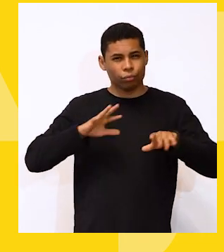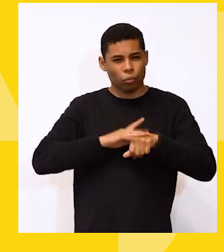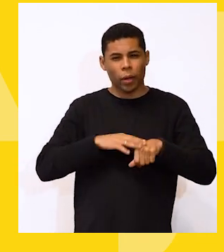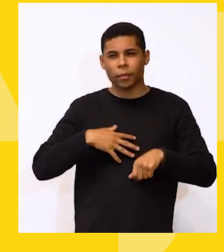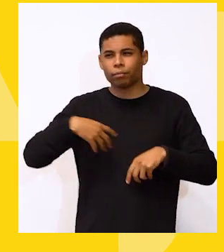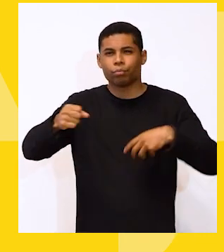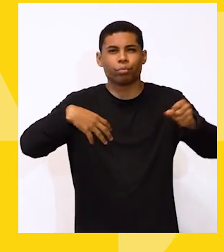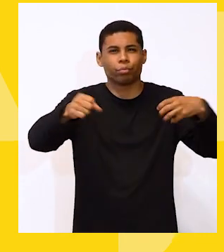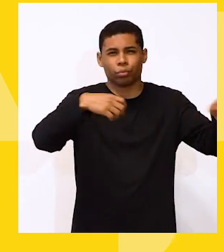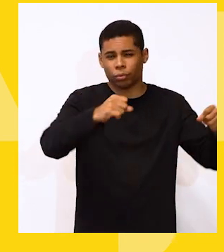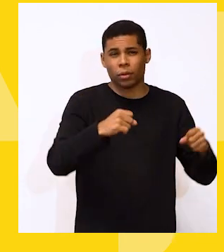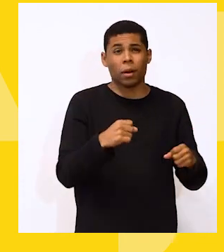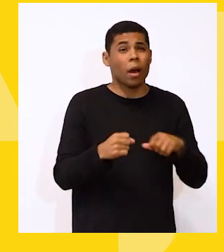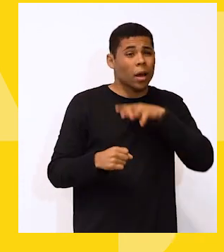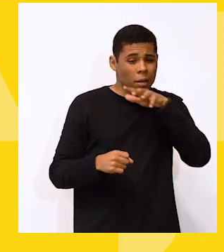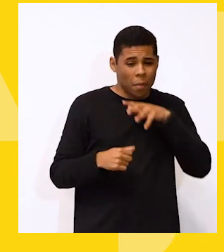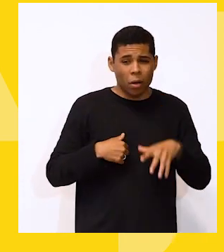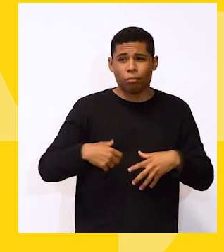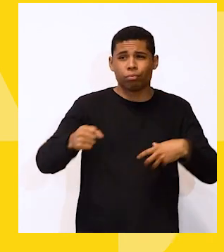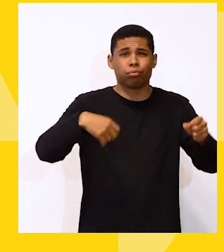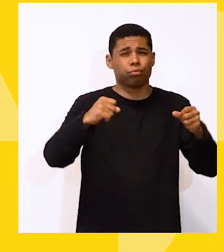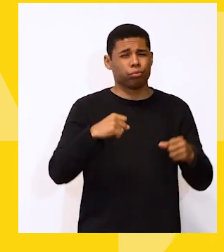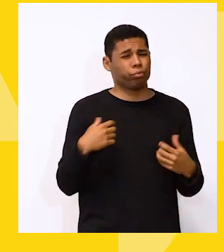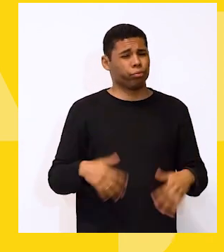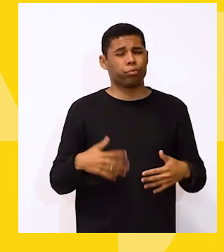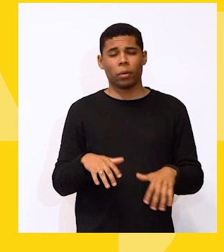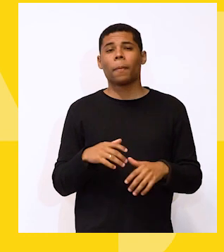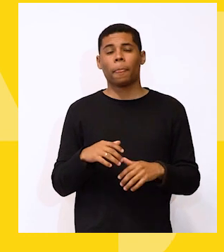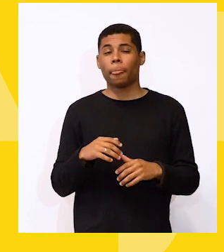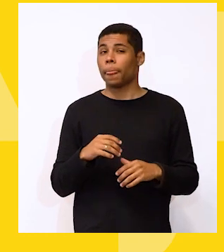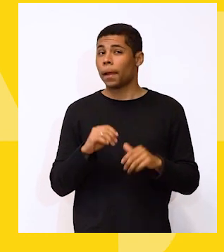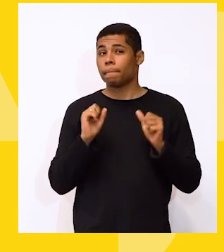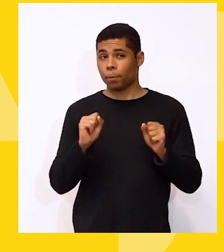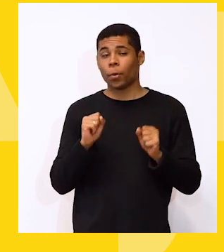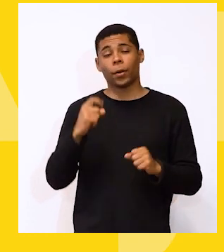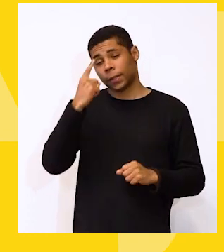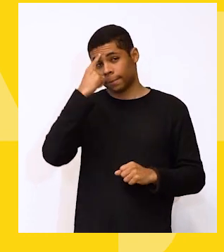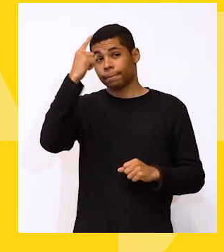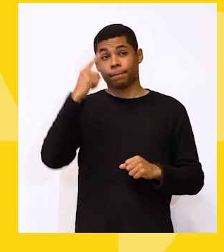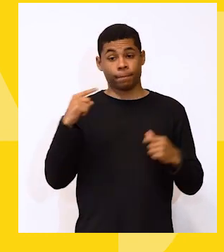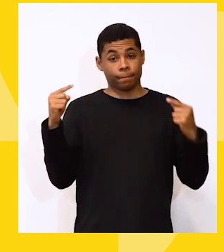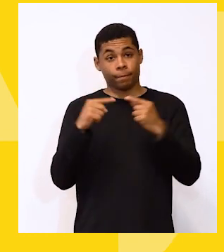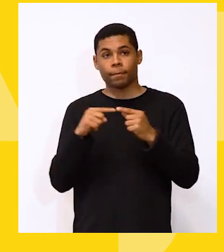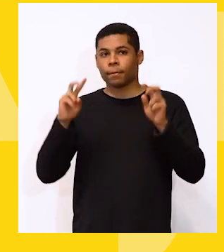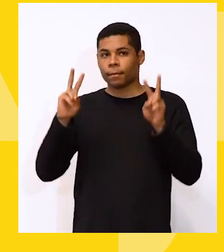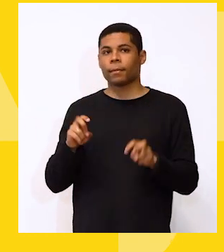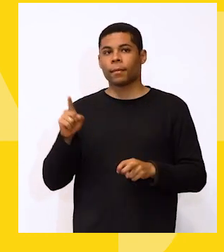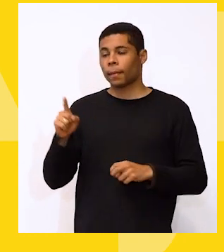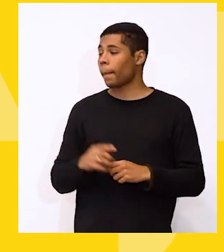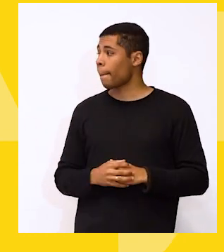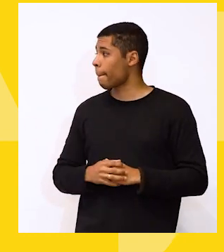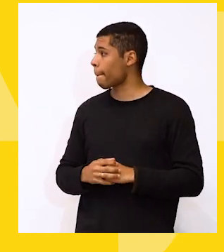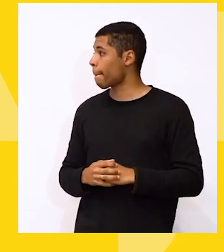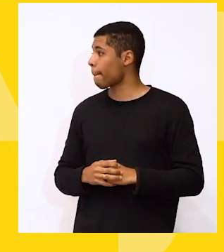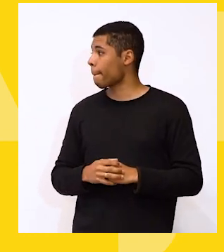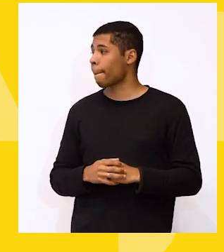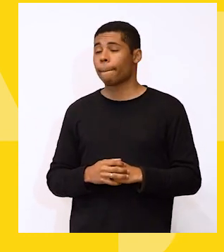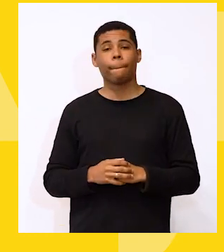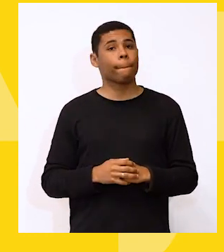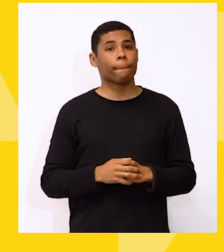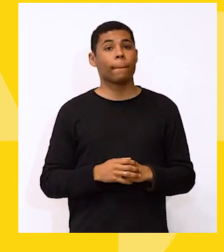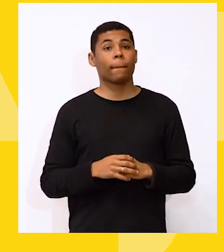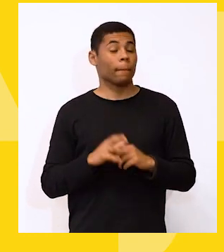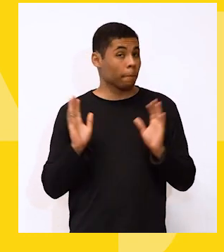essa questão da saúde animal também ela vai aparecer em alguns momentos vinculadas à questão aí da produção Bom